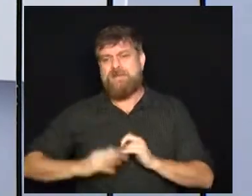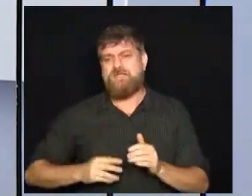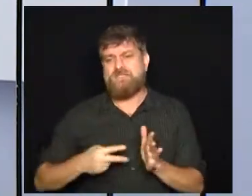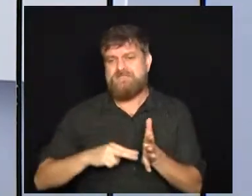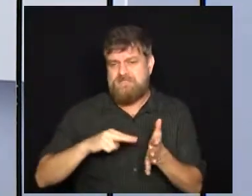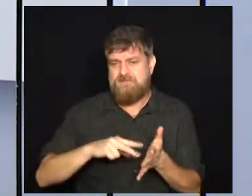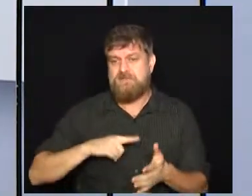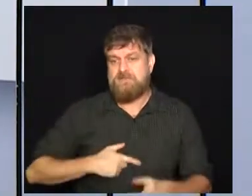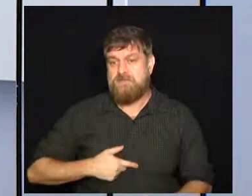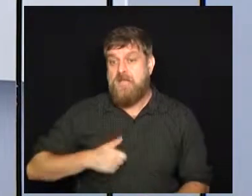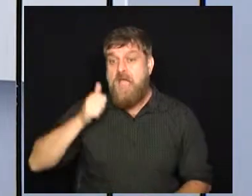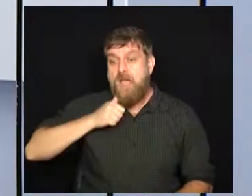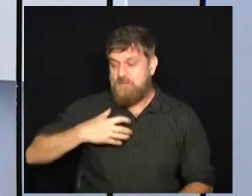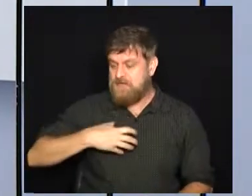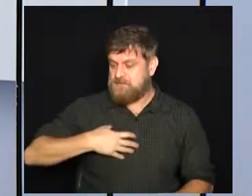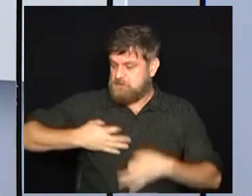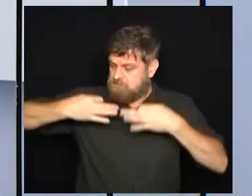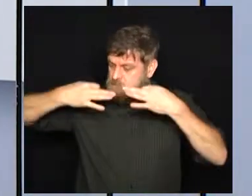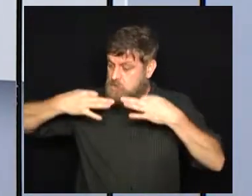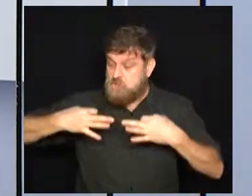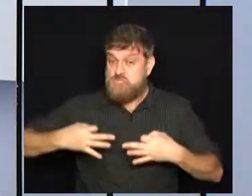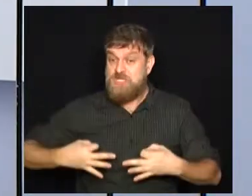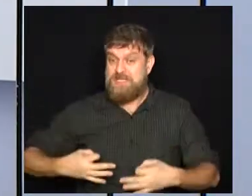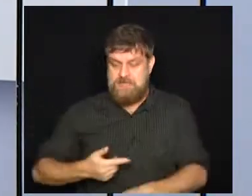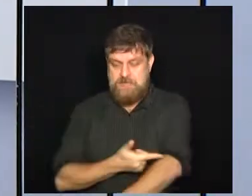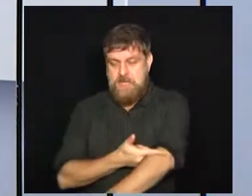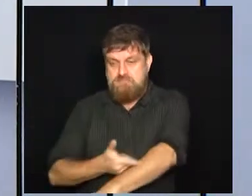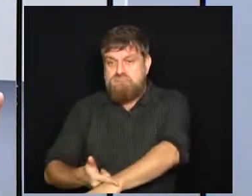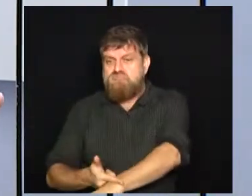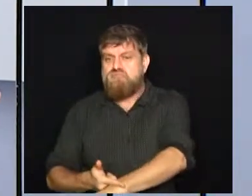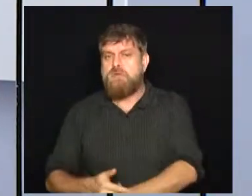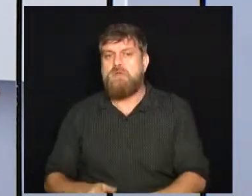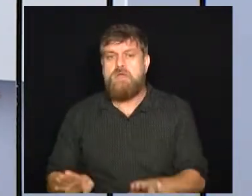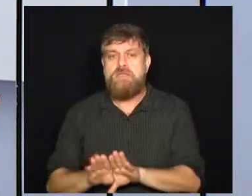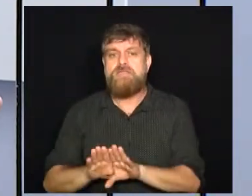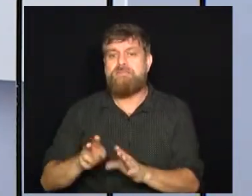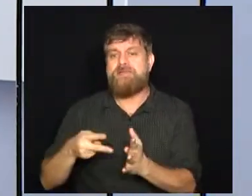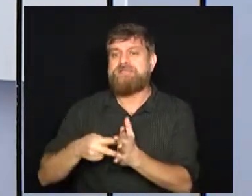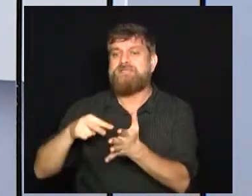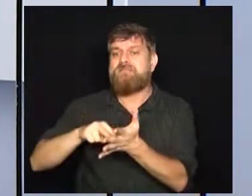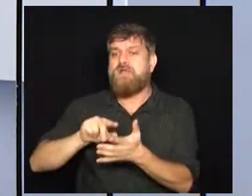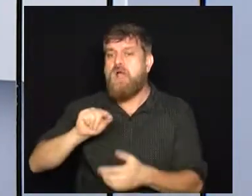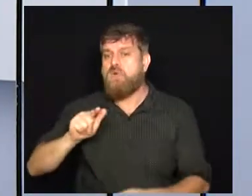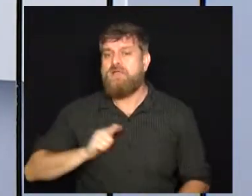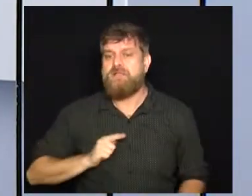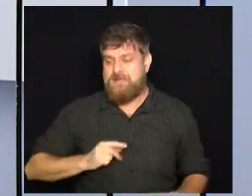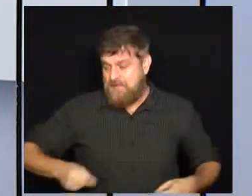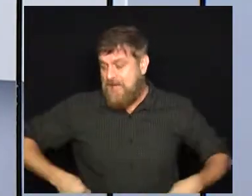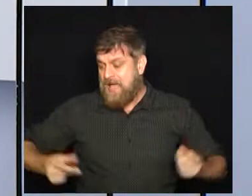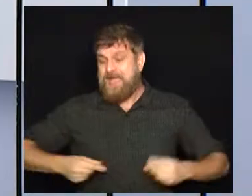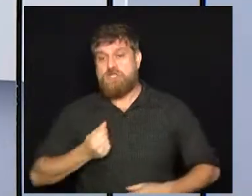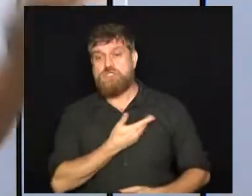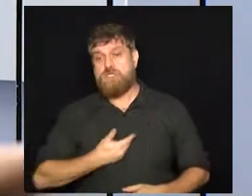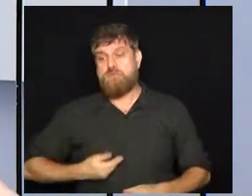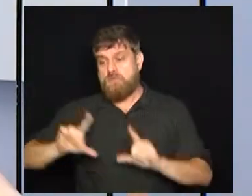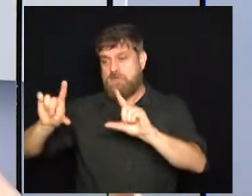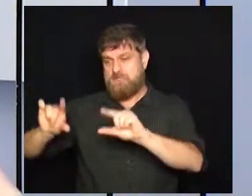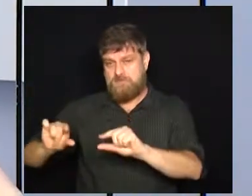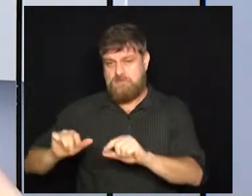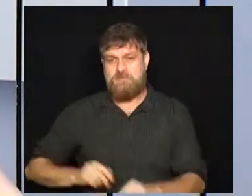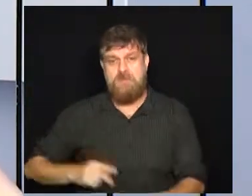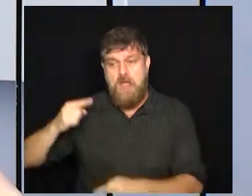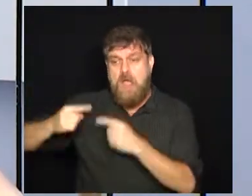dar dignidade para as mulheres e significa, inclusive, redução de custo. Porque quando você faz